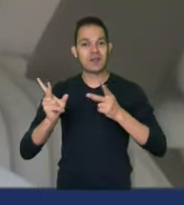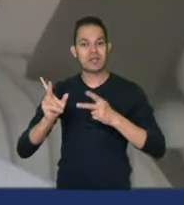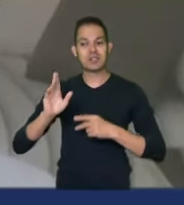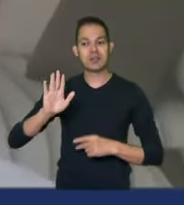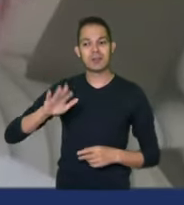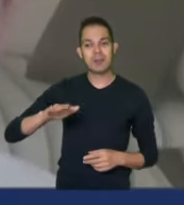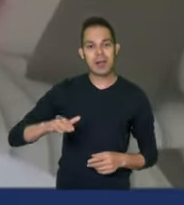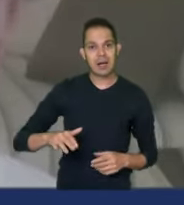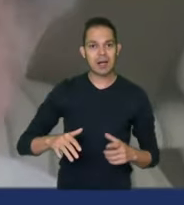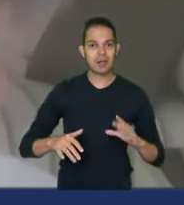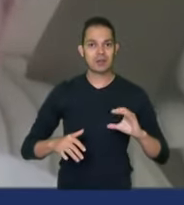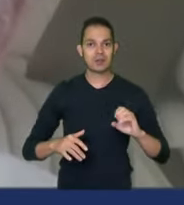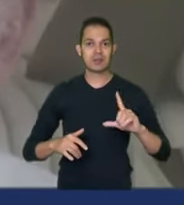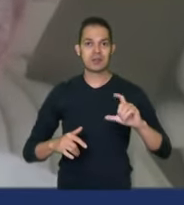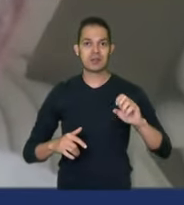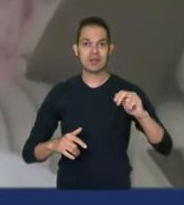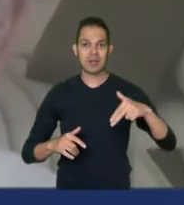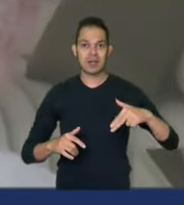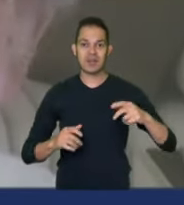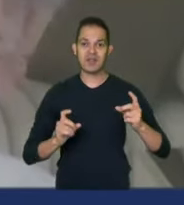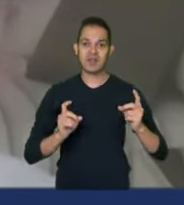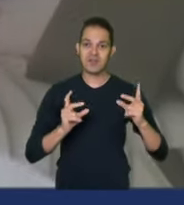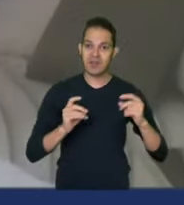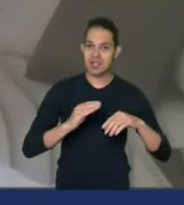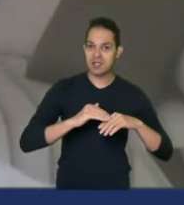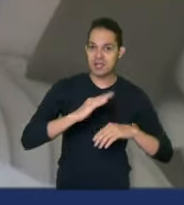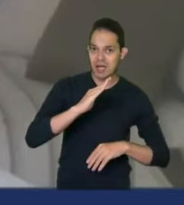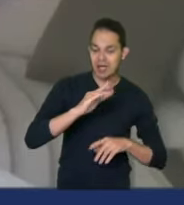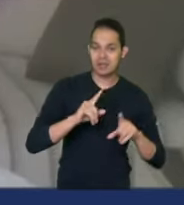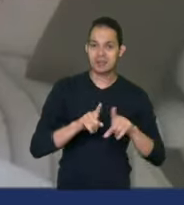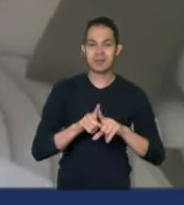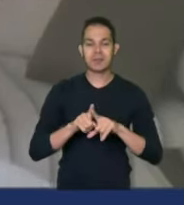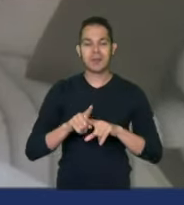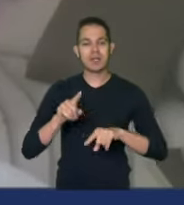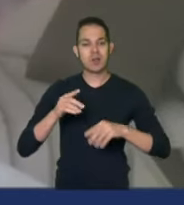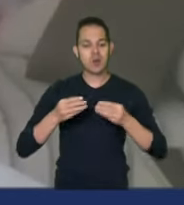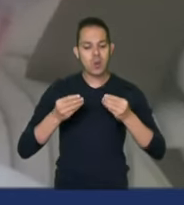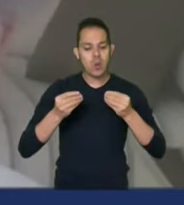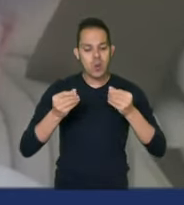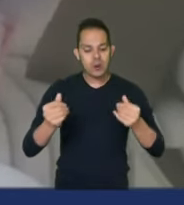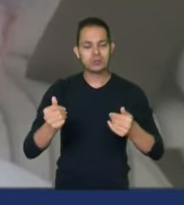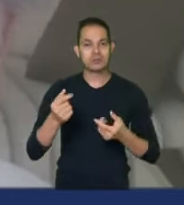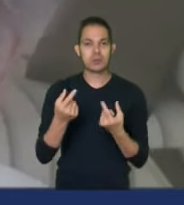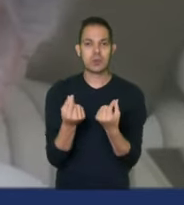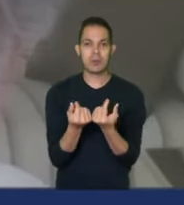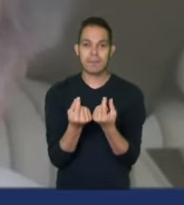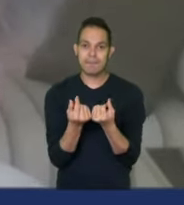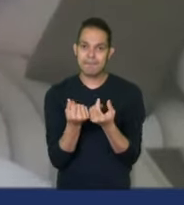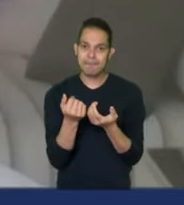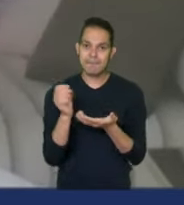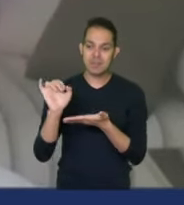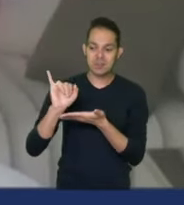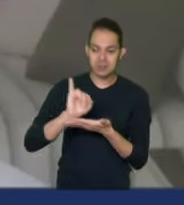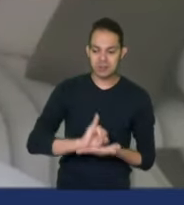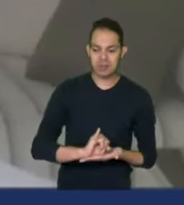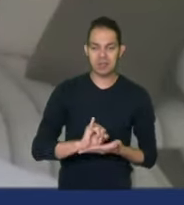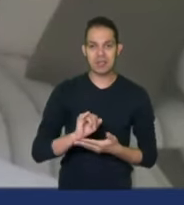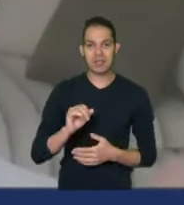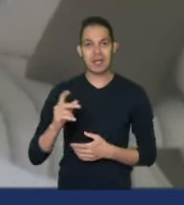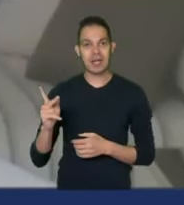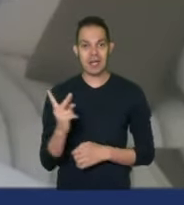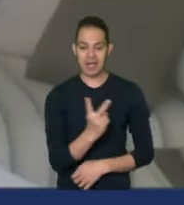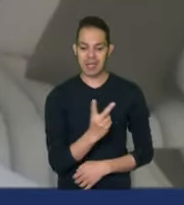Selém, que vende abaixo do preço de paridade de importação. Então, tanto a Petrobras como a Selém,